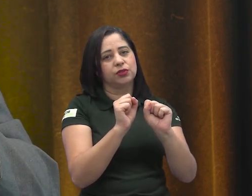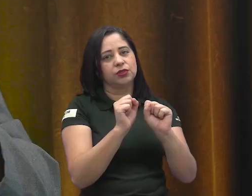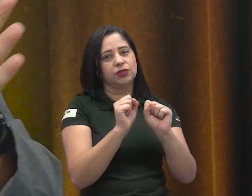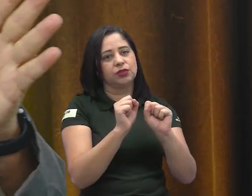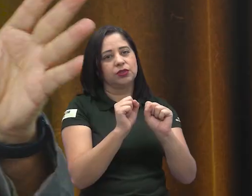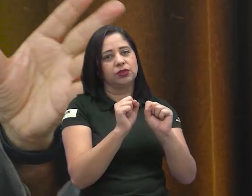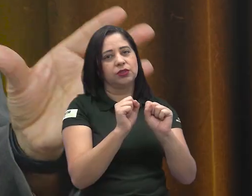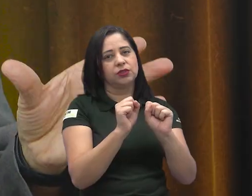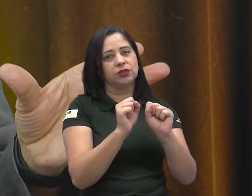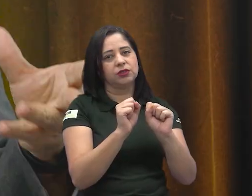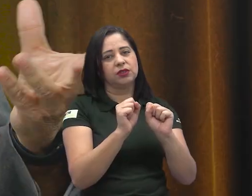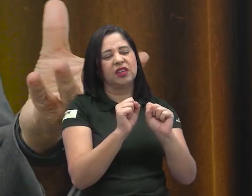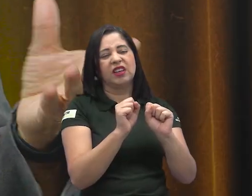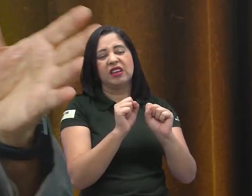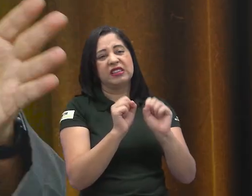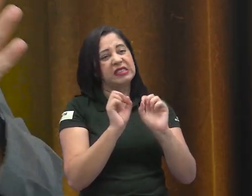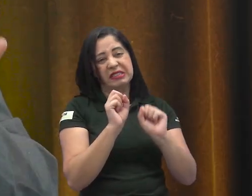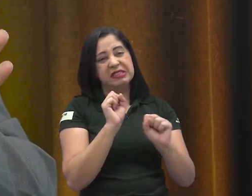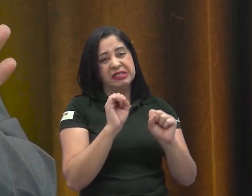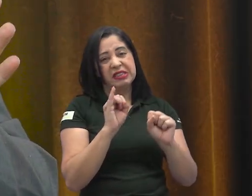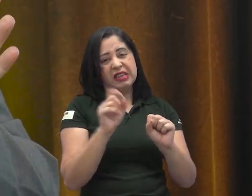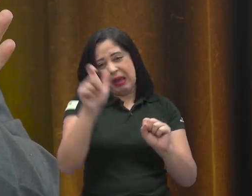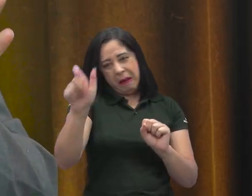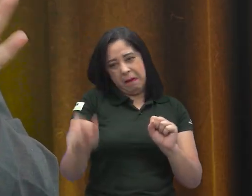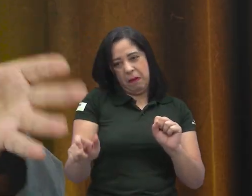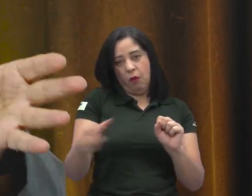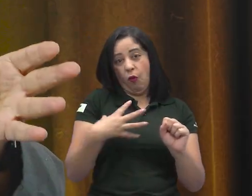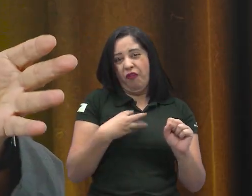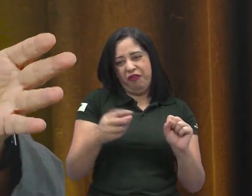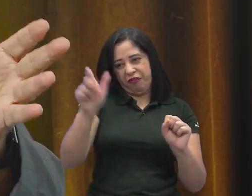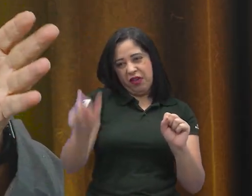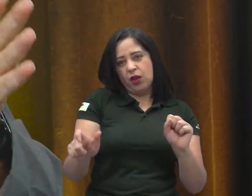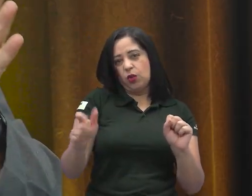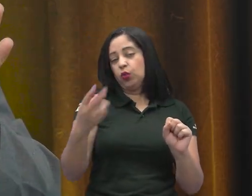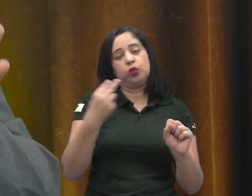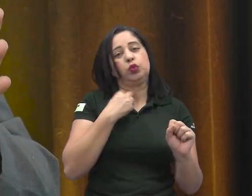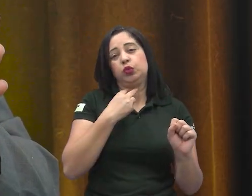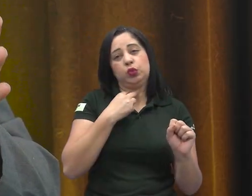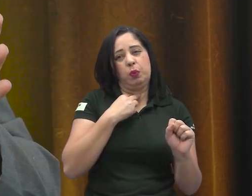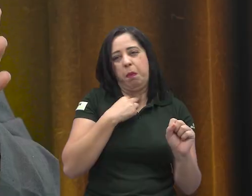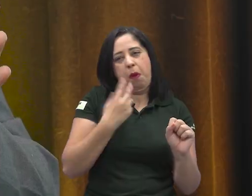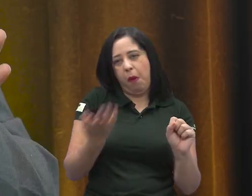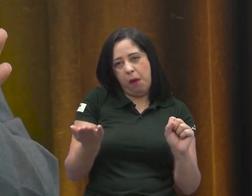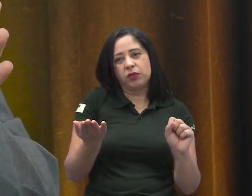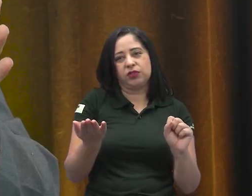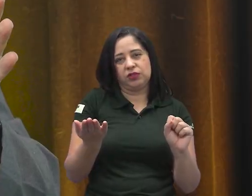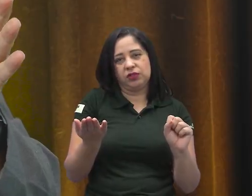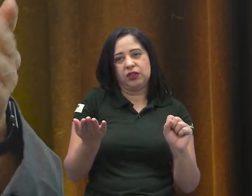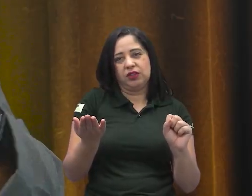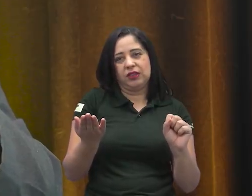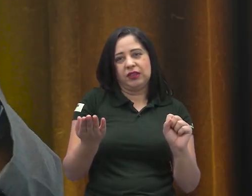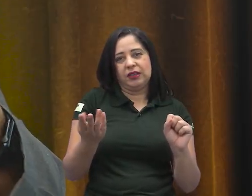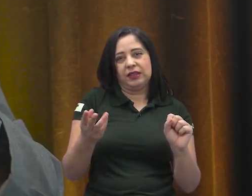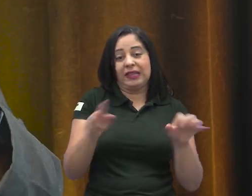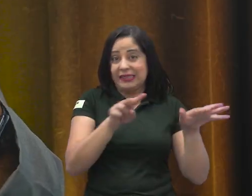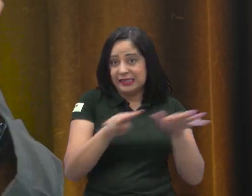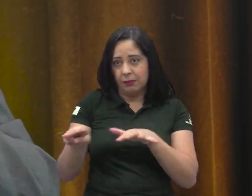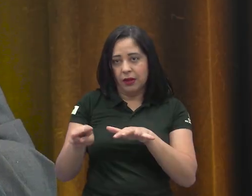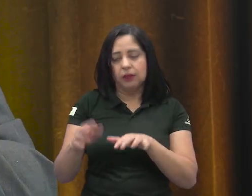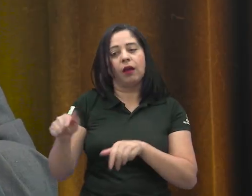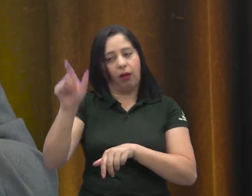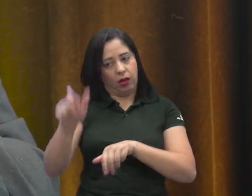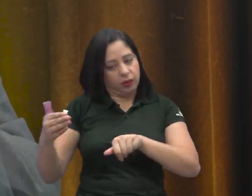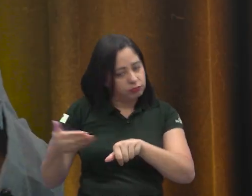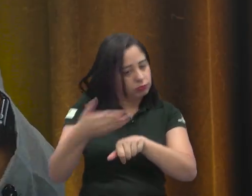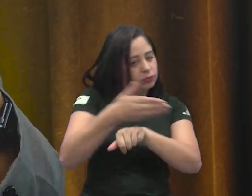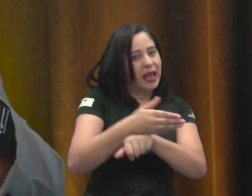a semana é penalizado não, né? Porque eu acho que é uma atividade de amor, né? Sim. Ele vai no final de semana, ele faz mais do que os